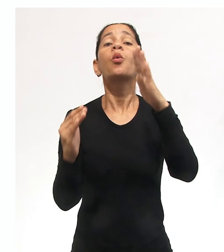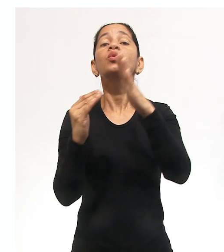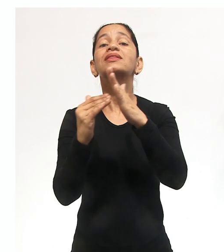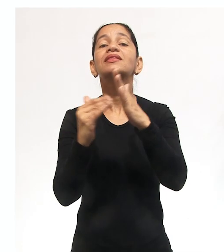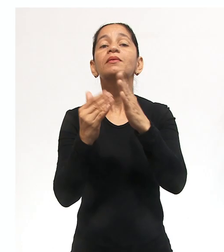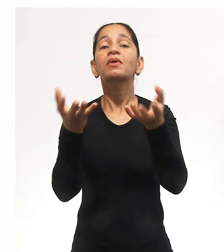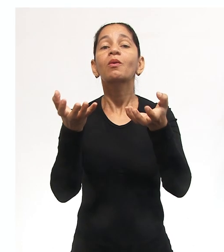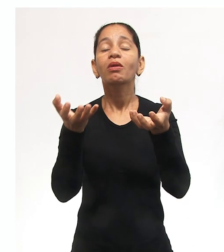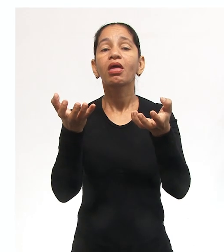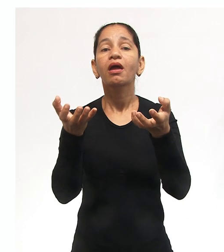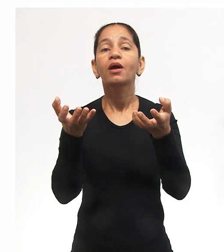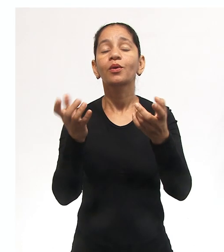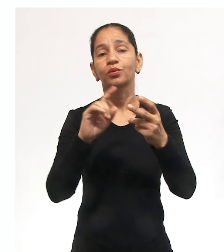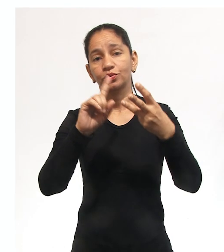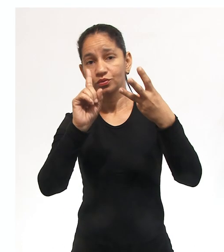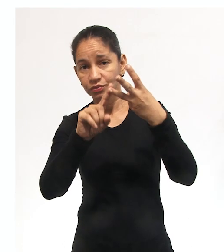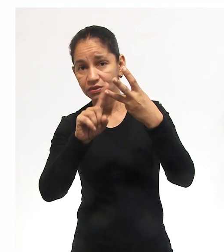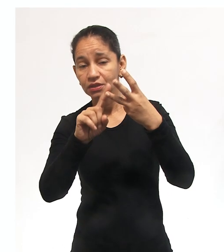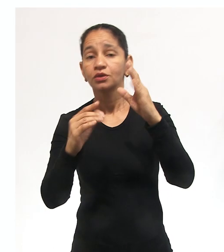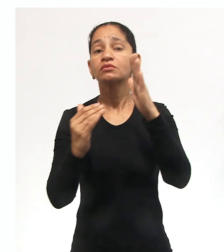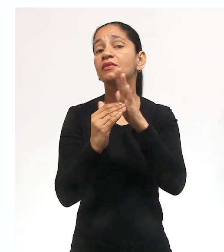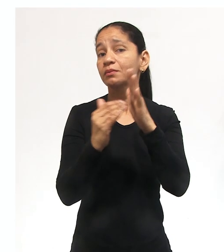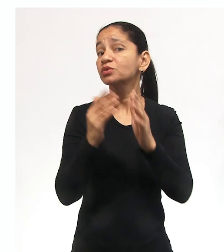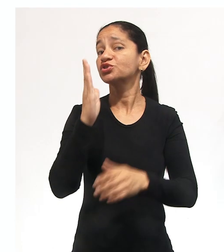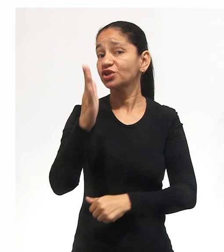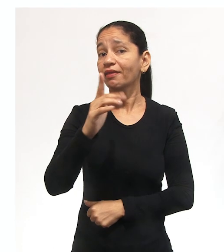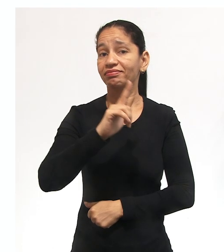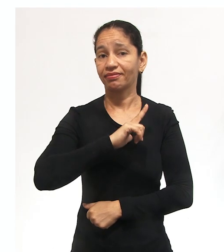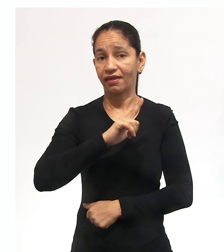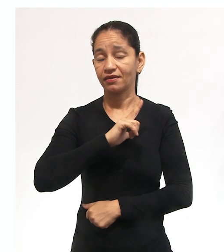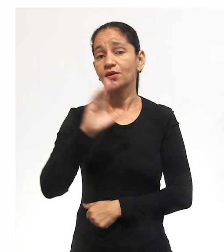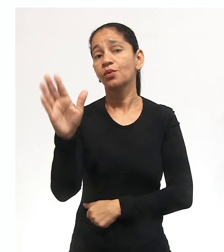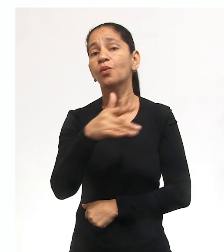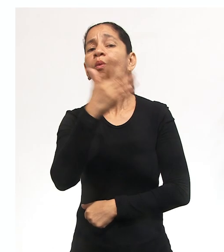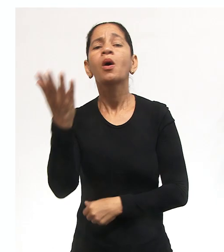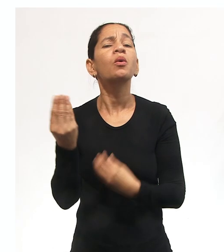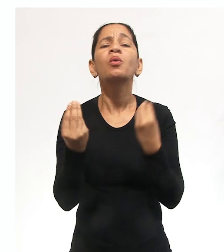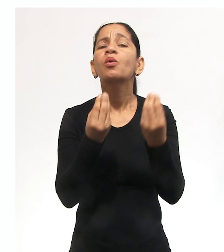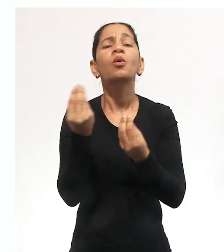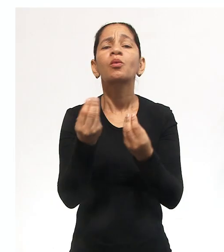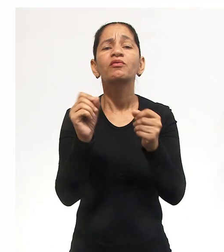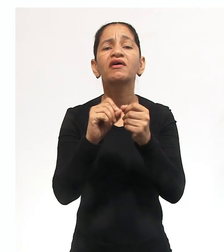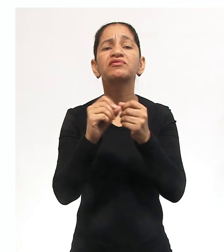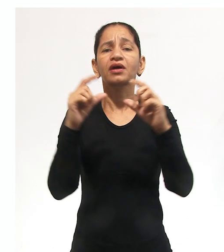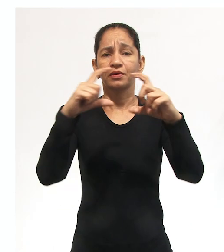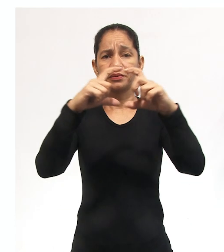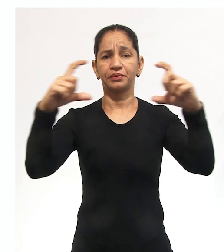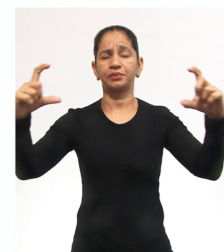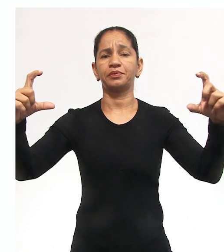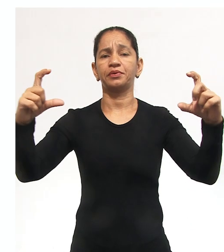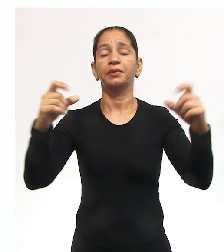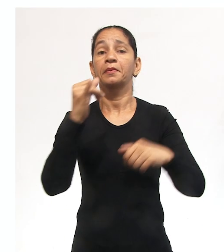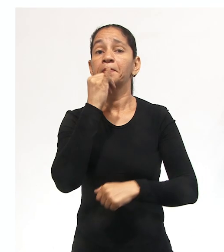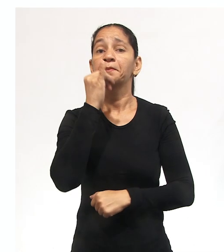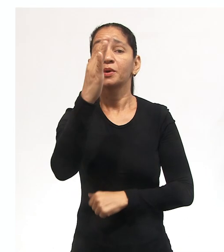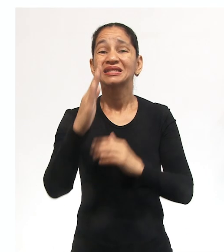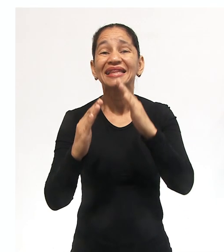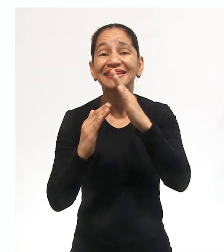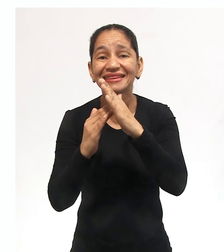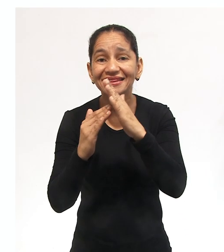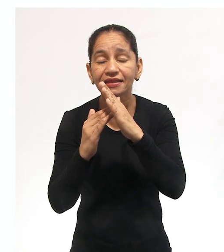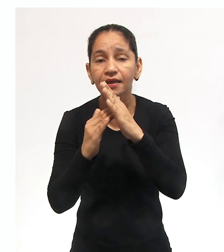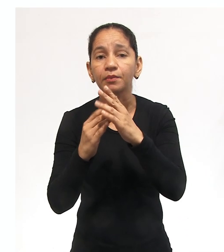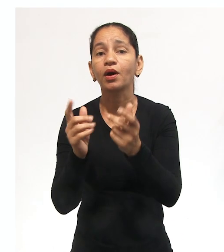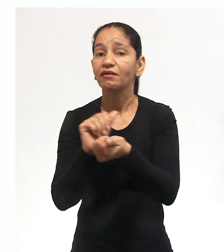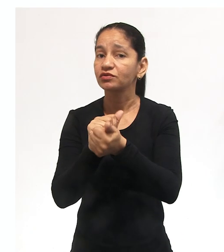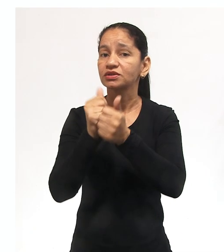prazo que eu quero e o prazo que eu tenho. Nesse caso aqui, como é que vai ser, né? Eu quero que essa taxa vire ao